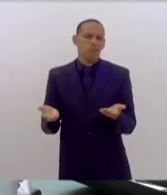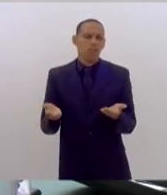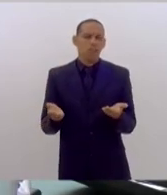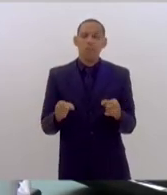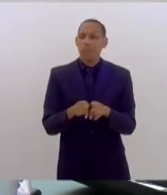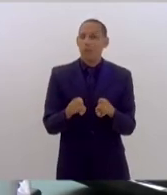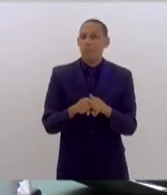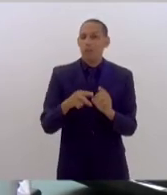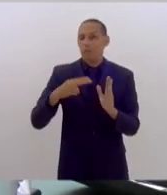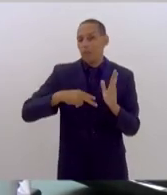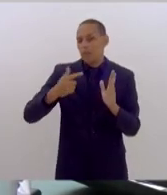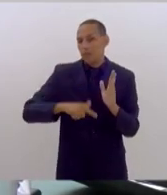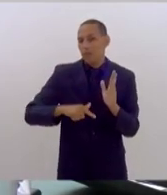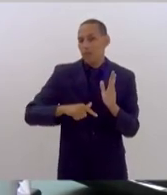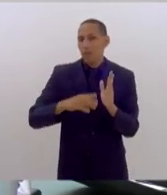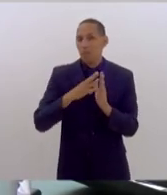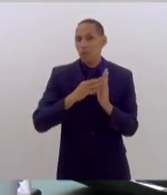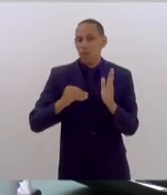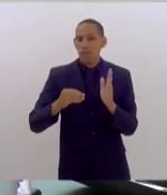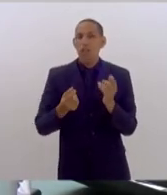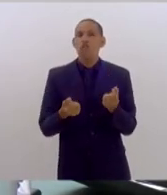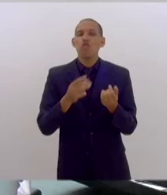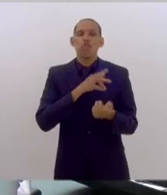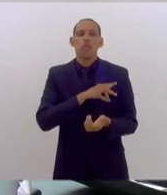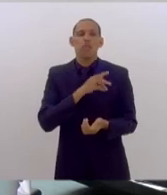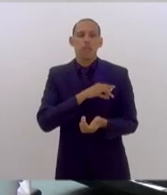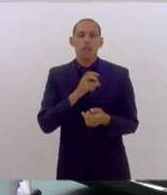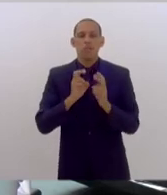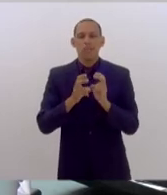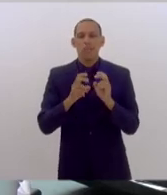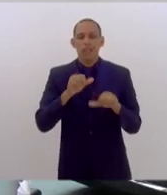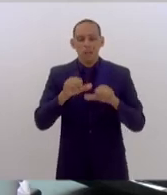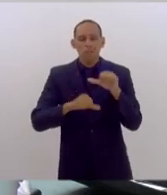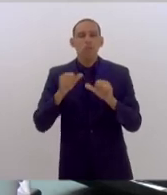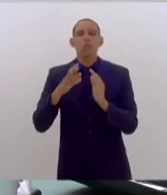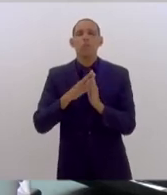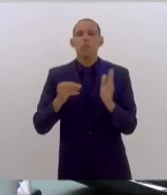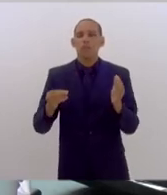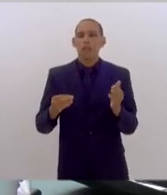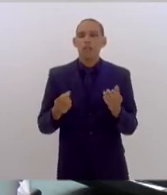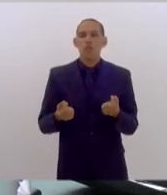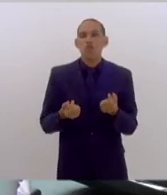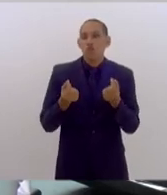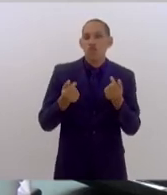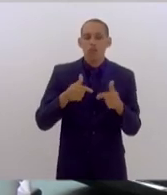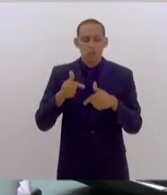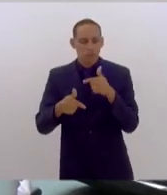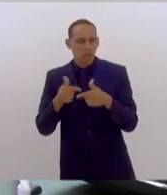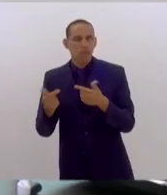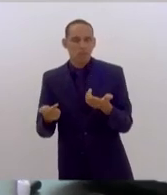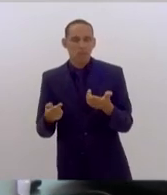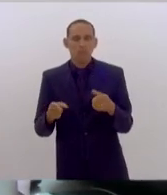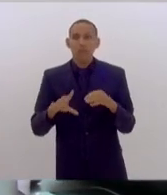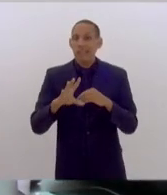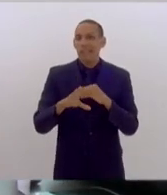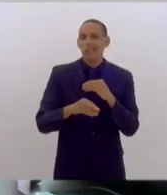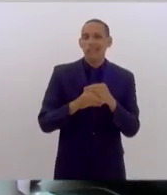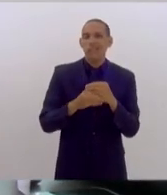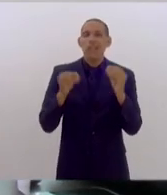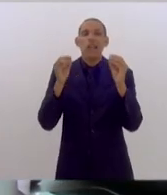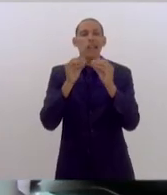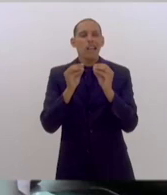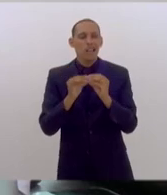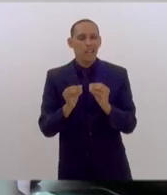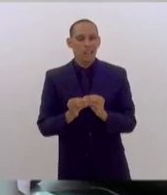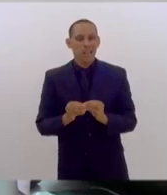revisão do modelo de remuneração dos trens migrantes para o modelo de remuneração baseado no custo de operação do sistema inclusão de receitas